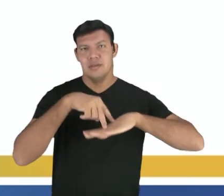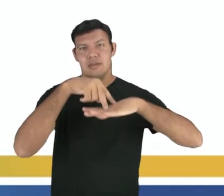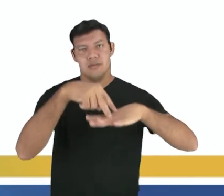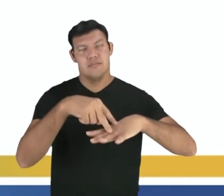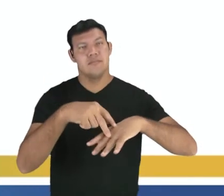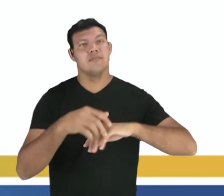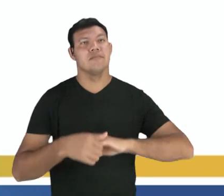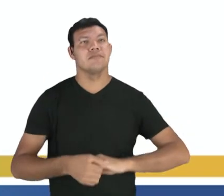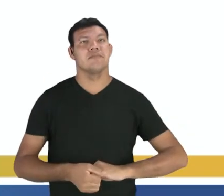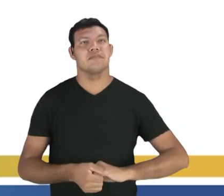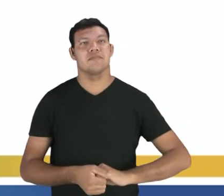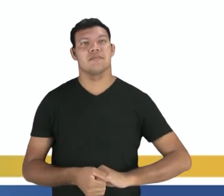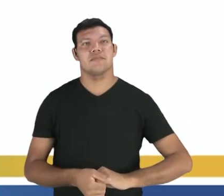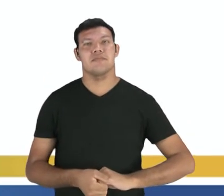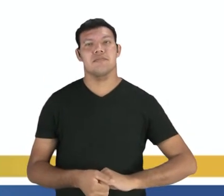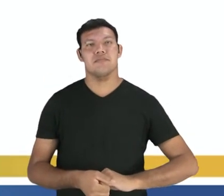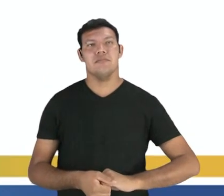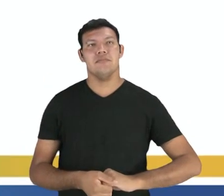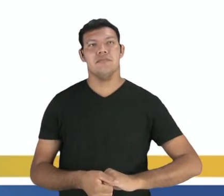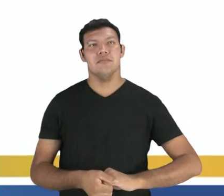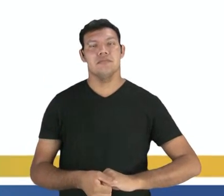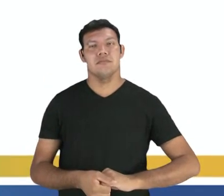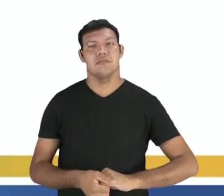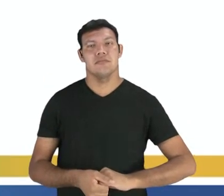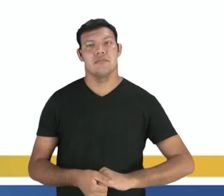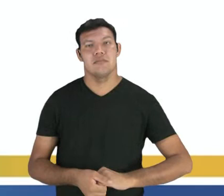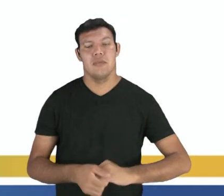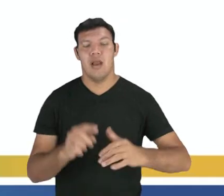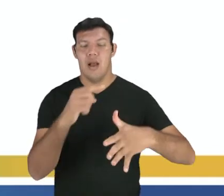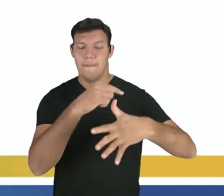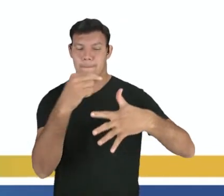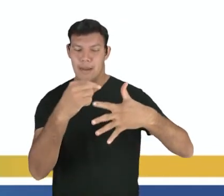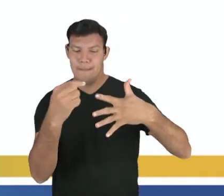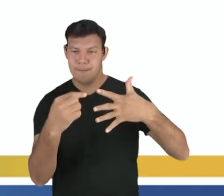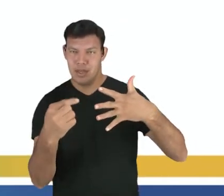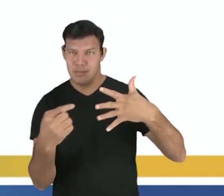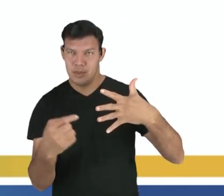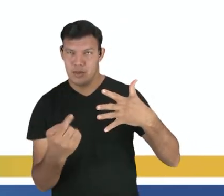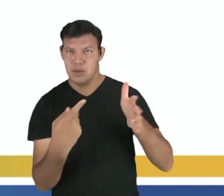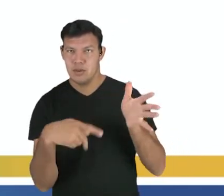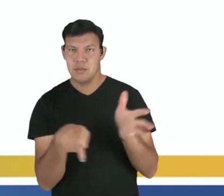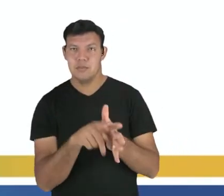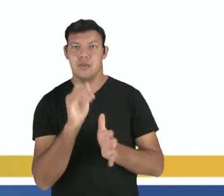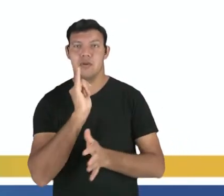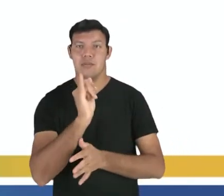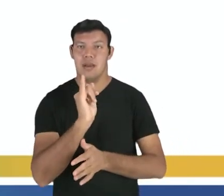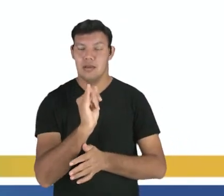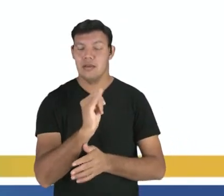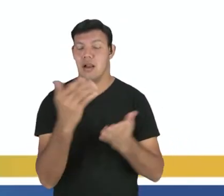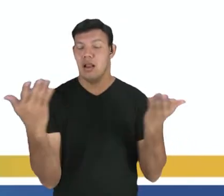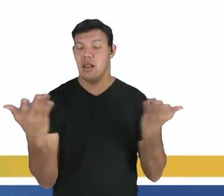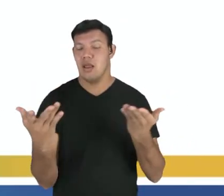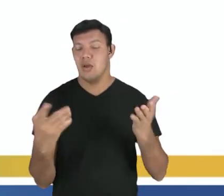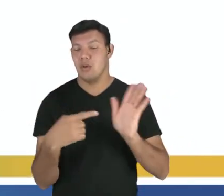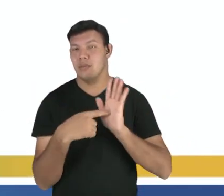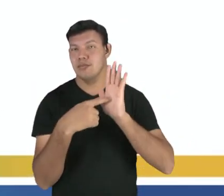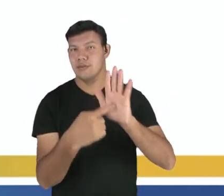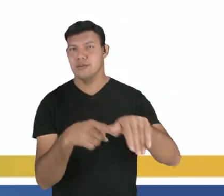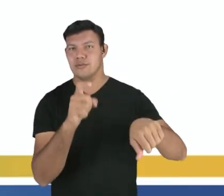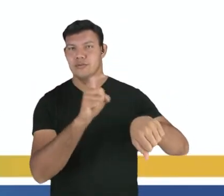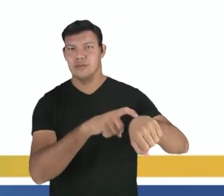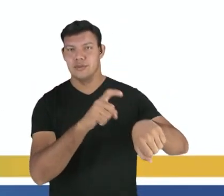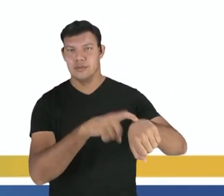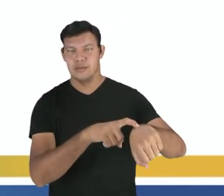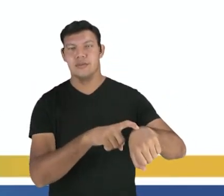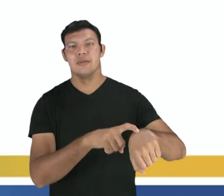e secundários aí a gente falar e esses elementos da narrativa Nós também temos o tempo o